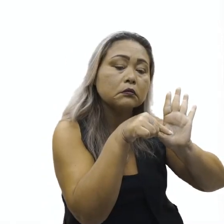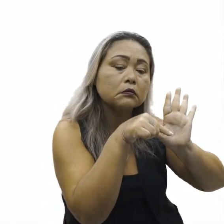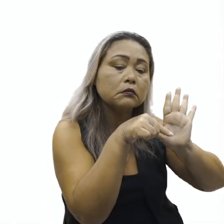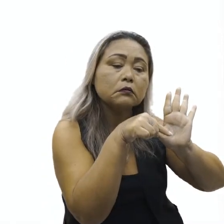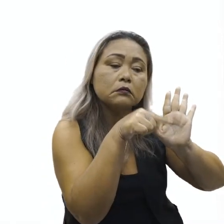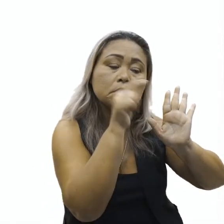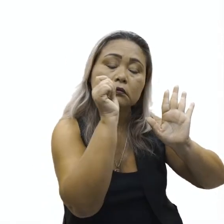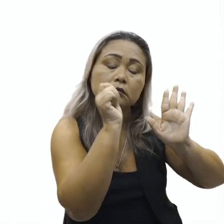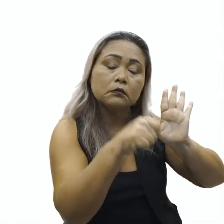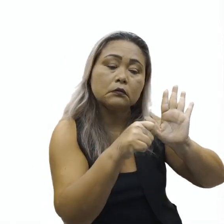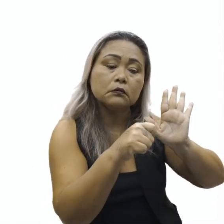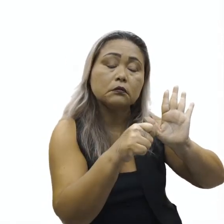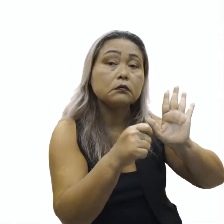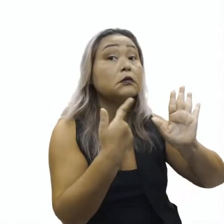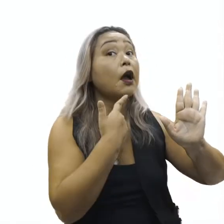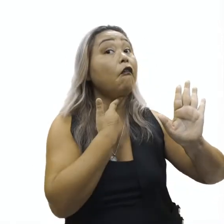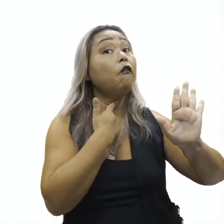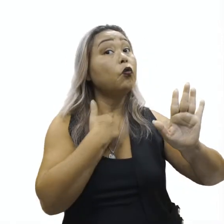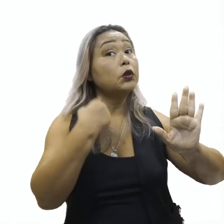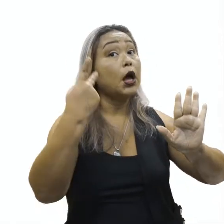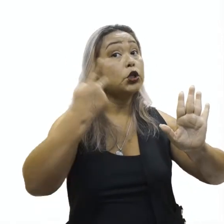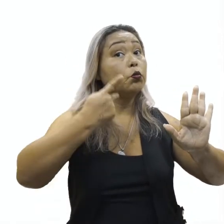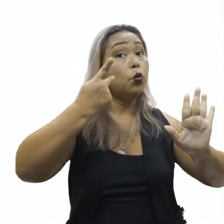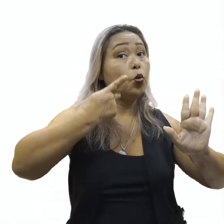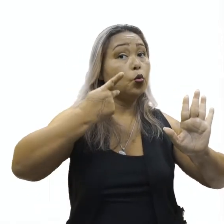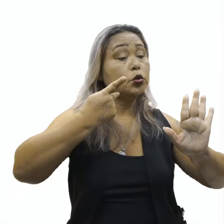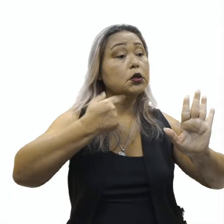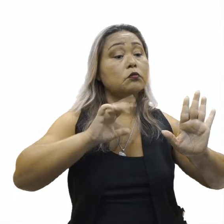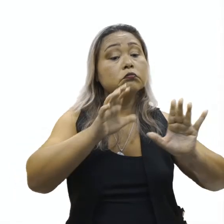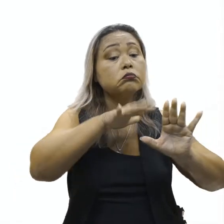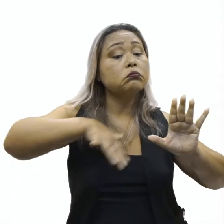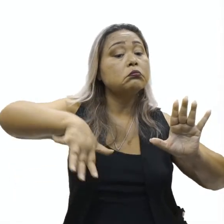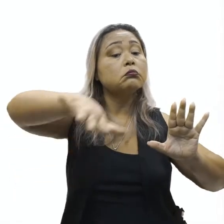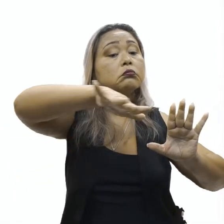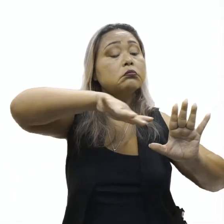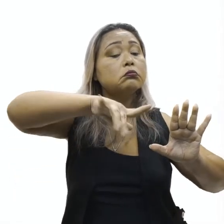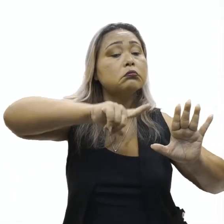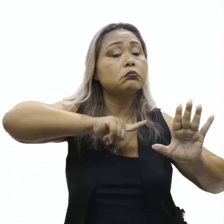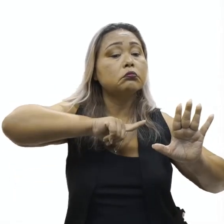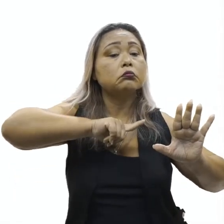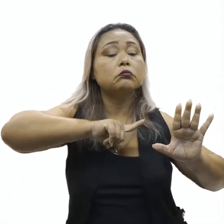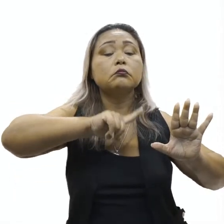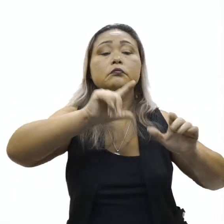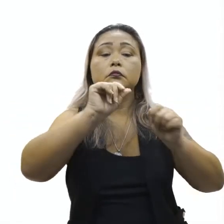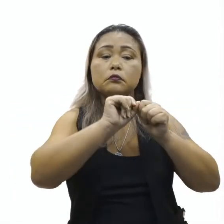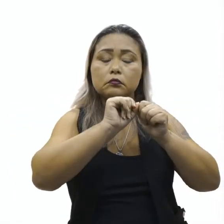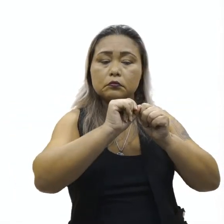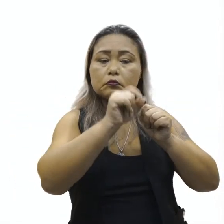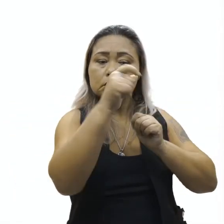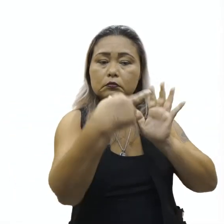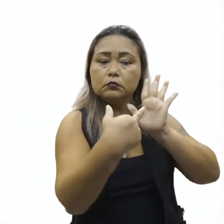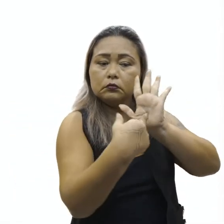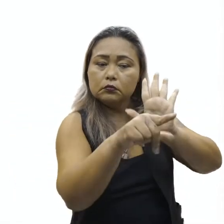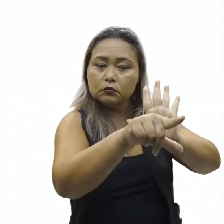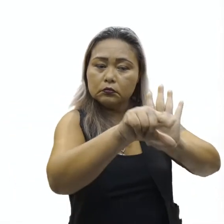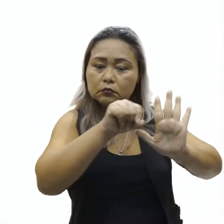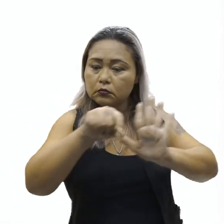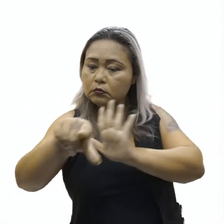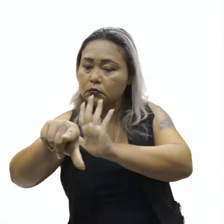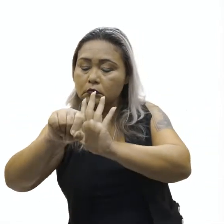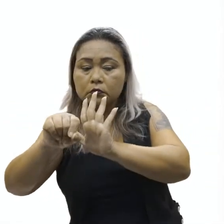exercer essa vontade política, essa vontade coletiva que os legisladores seriam